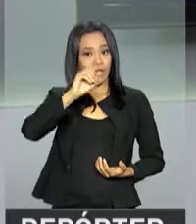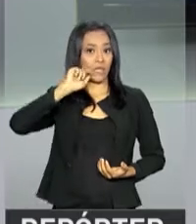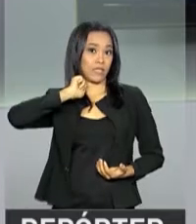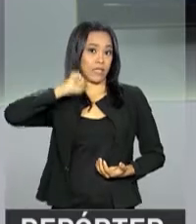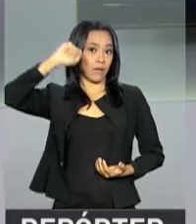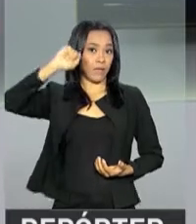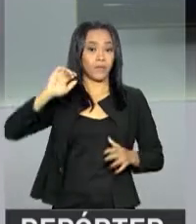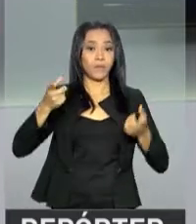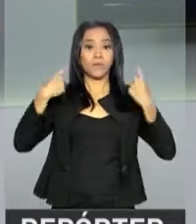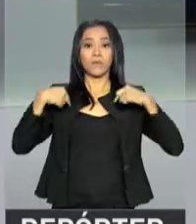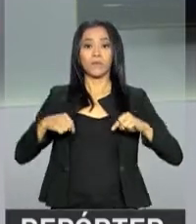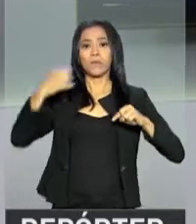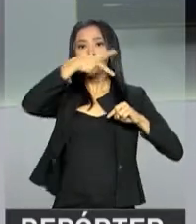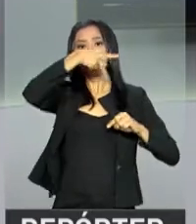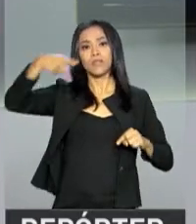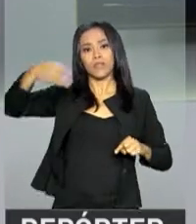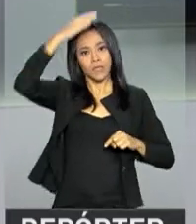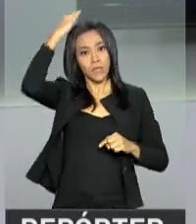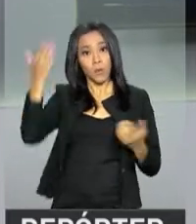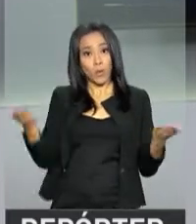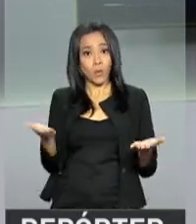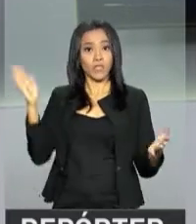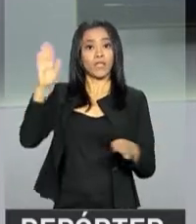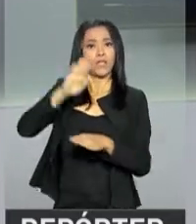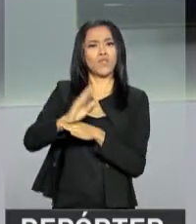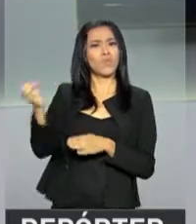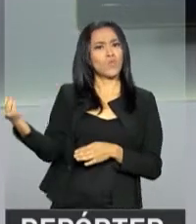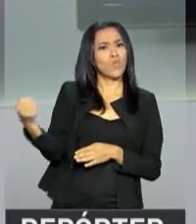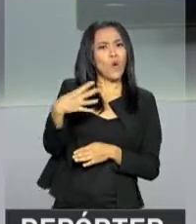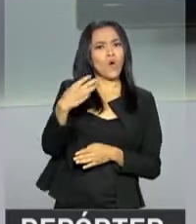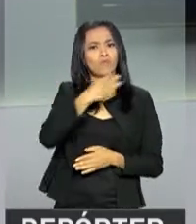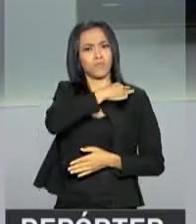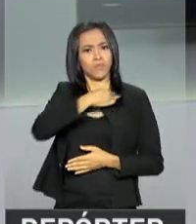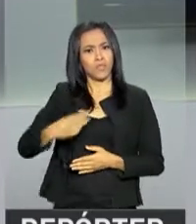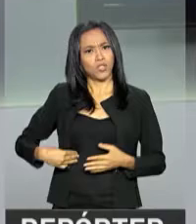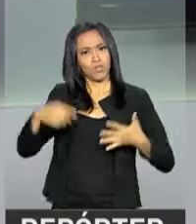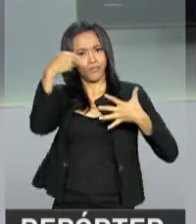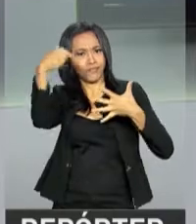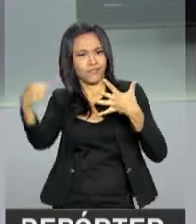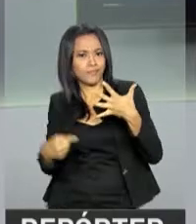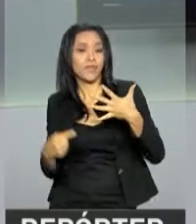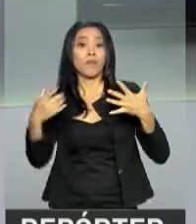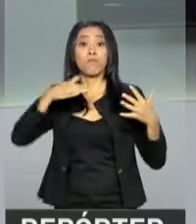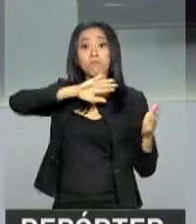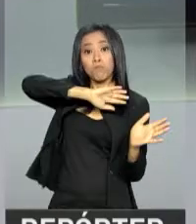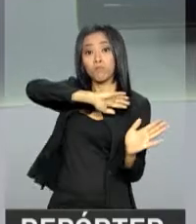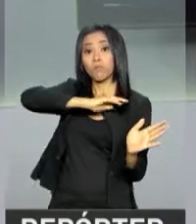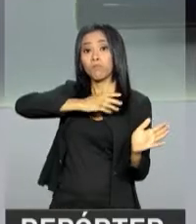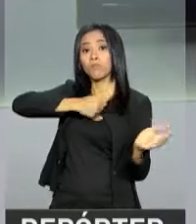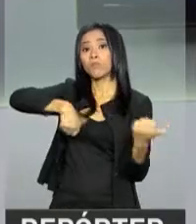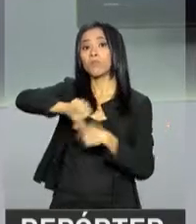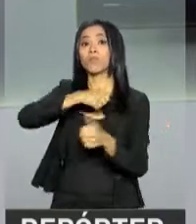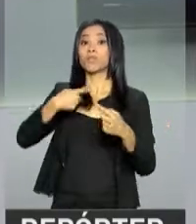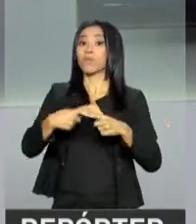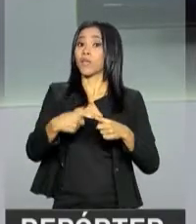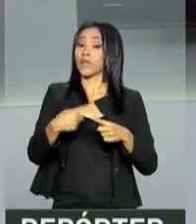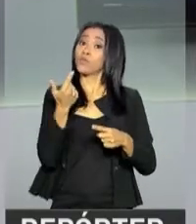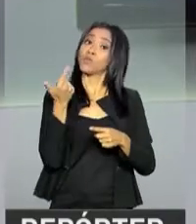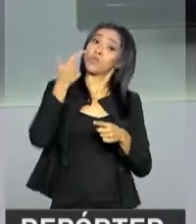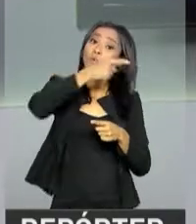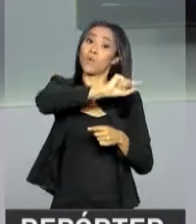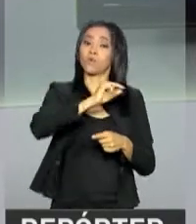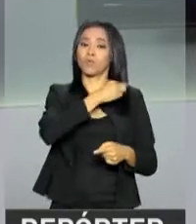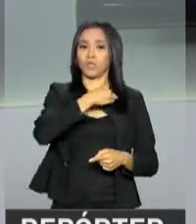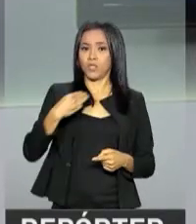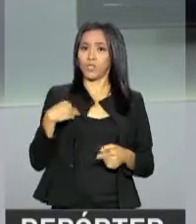O presidente Michel Temer dará posse hoje à tarde a novos ministros. A mudança na equipe foi feita porque os ministros anteriores deixaram